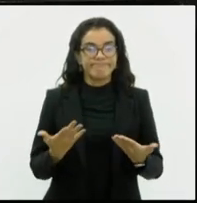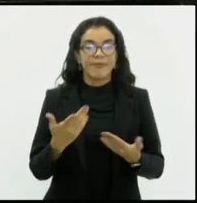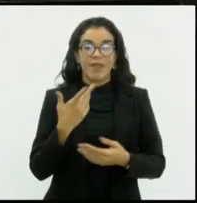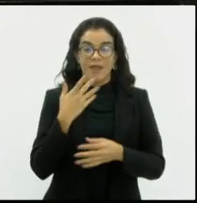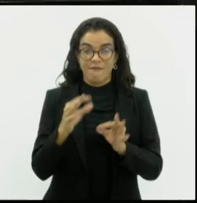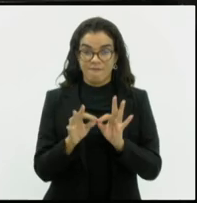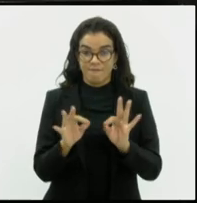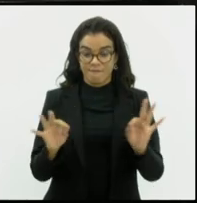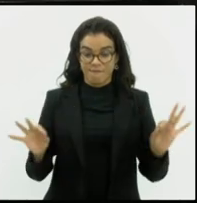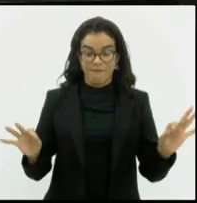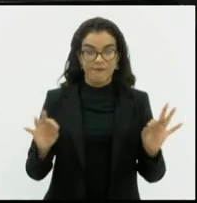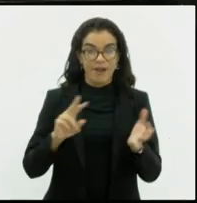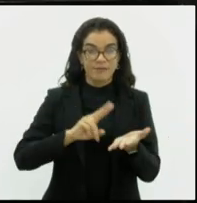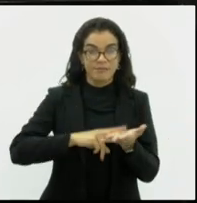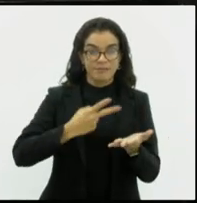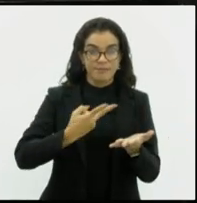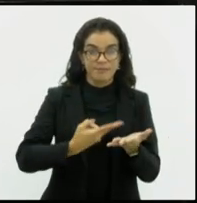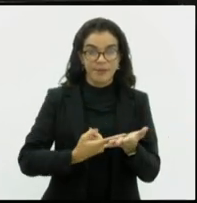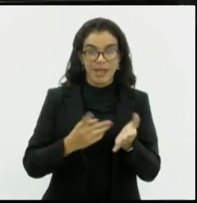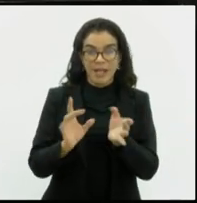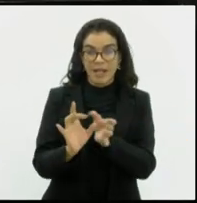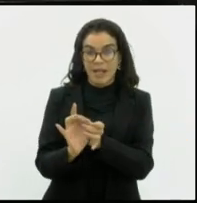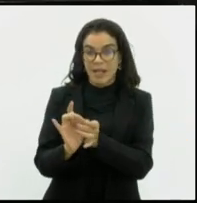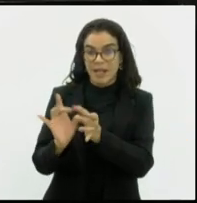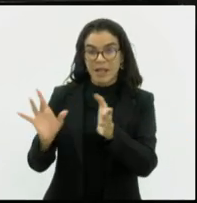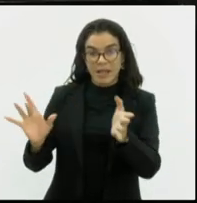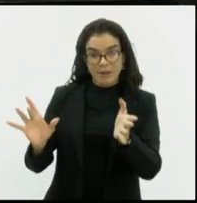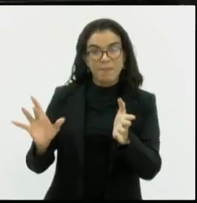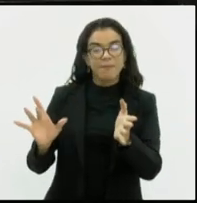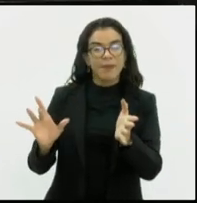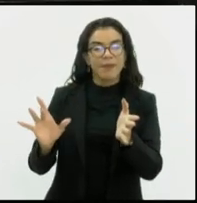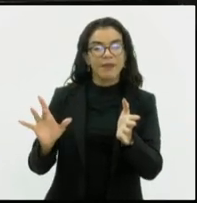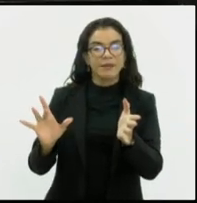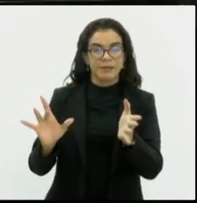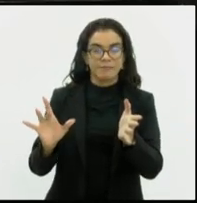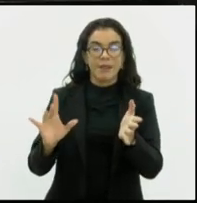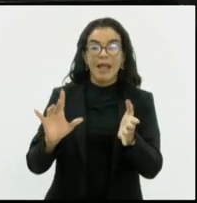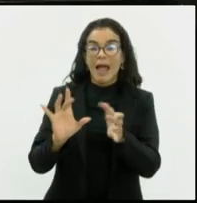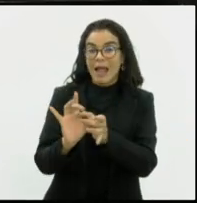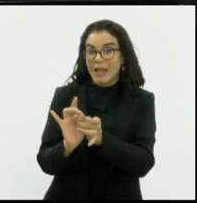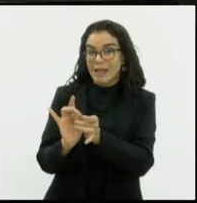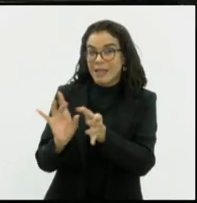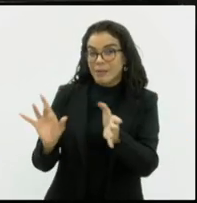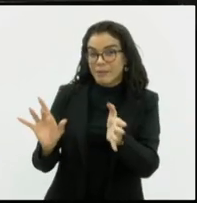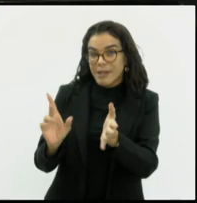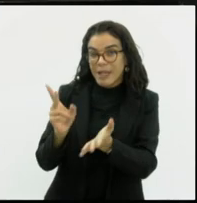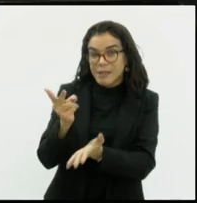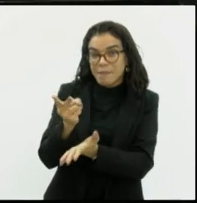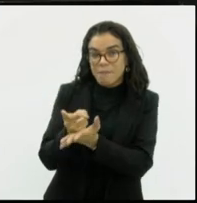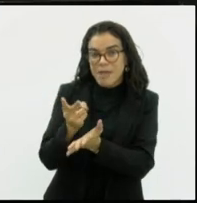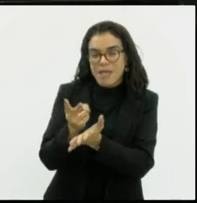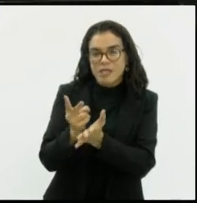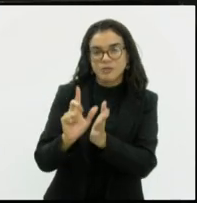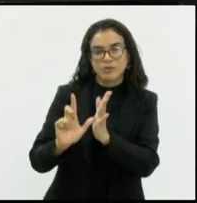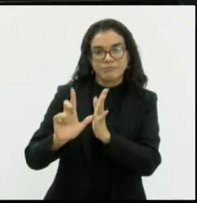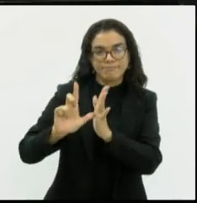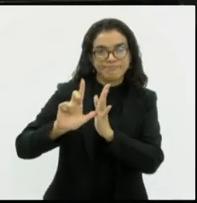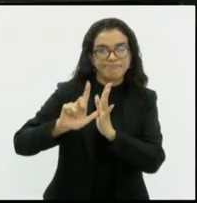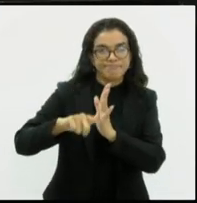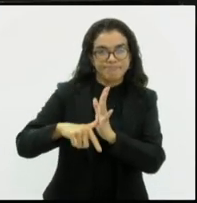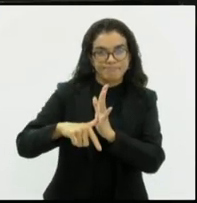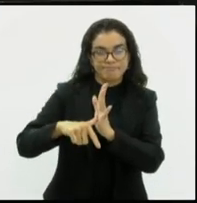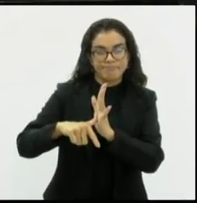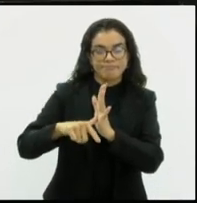diz: Libertas quae serat amen. A liberdade, ainda que tardia.